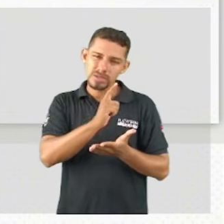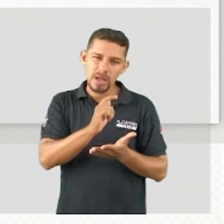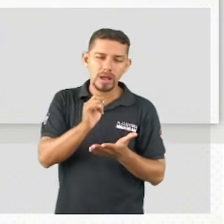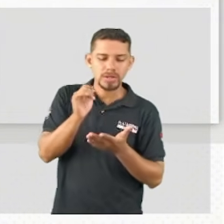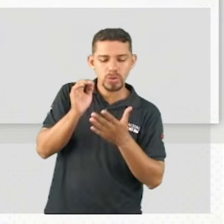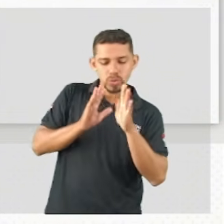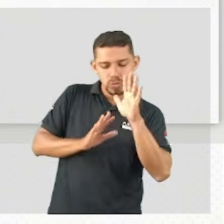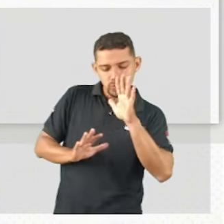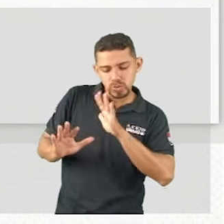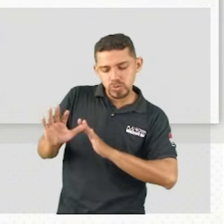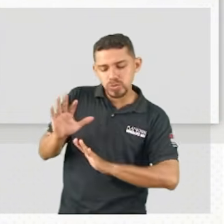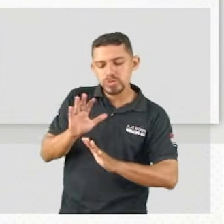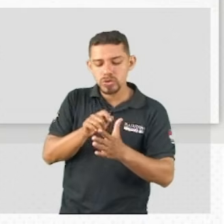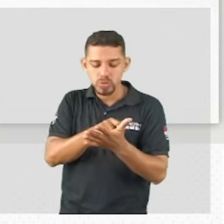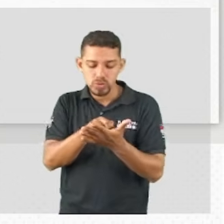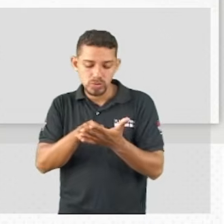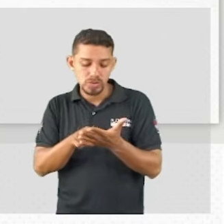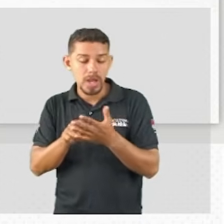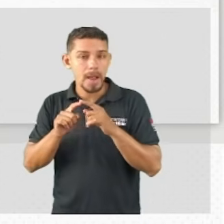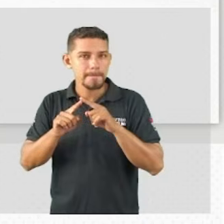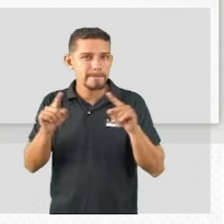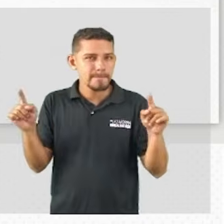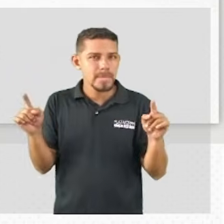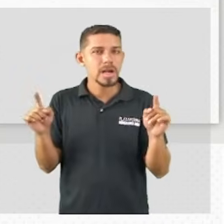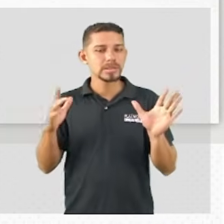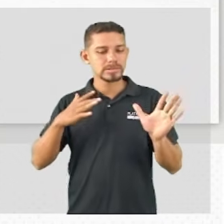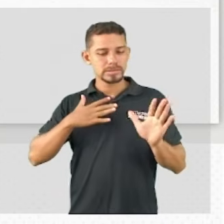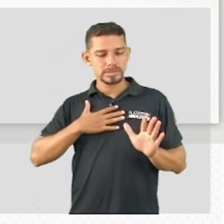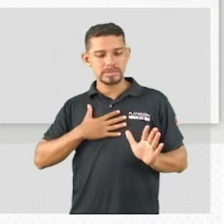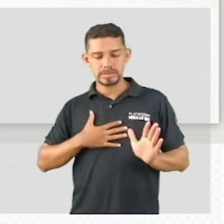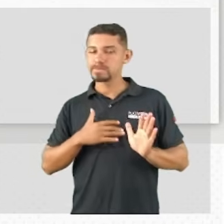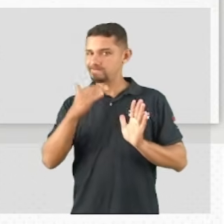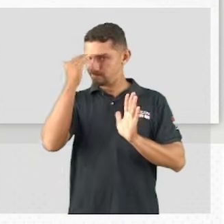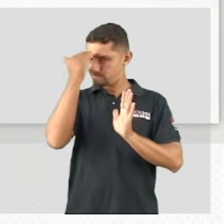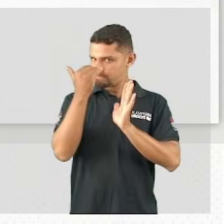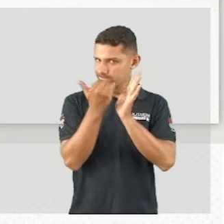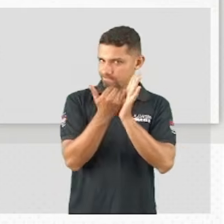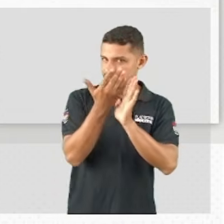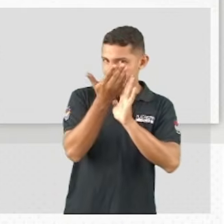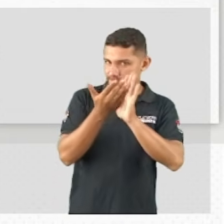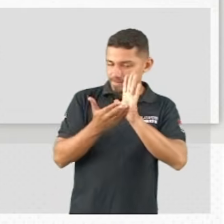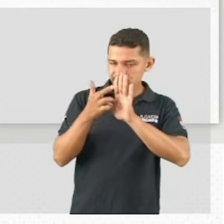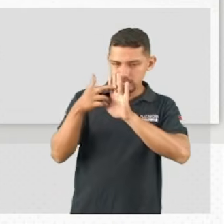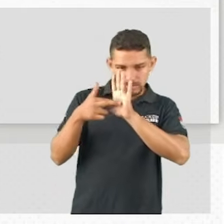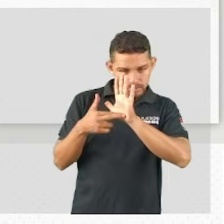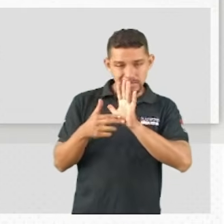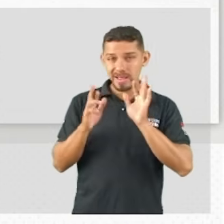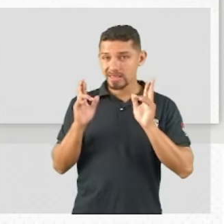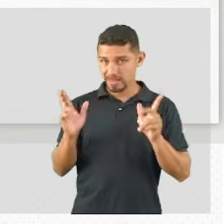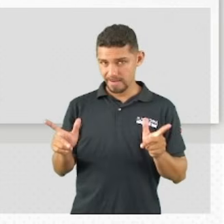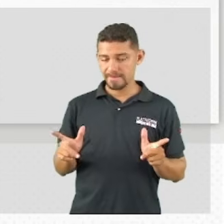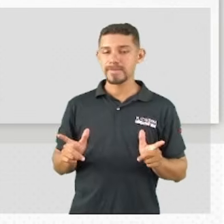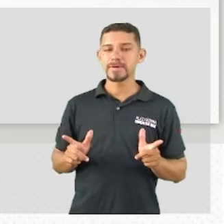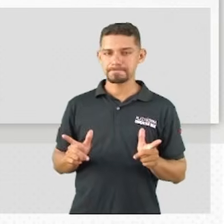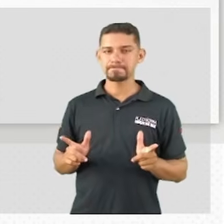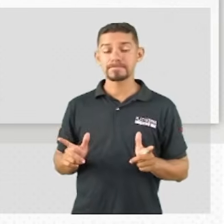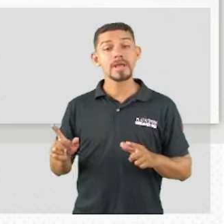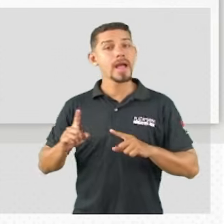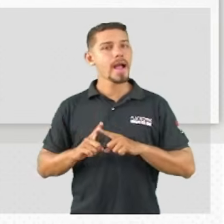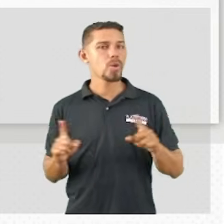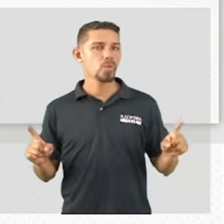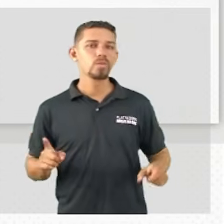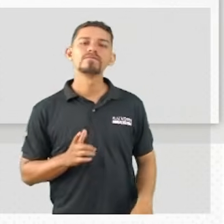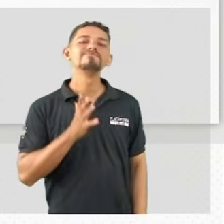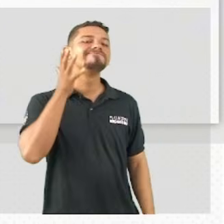o cuidado, escreve, argumenta, mas se contém, né? Porque é uma forma de expor diferente a modalidade escrita.